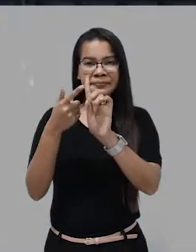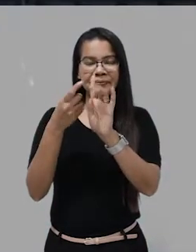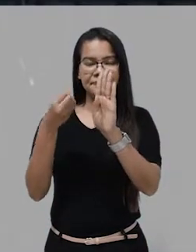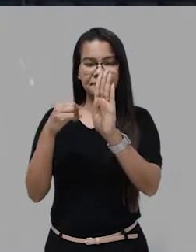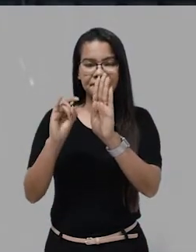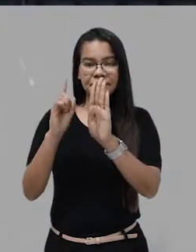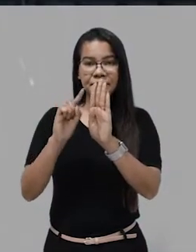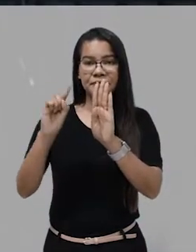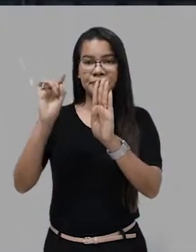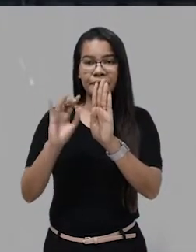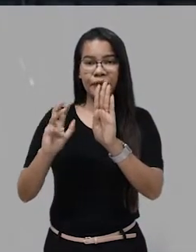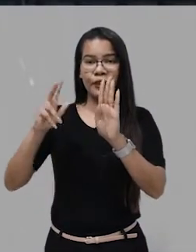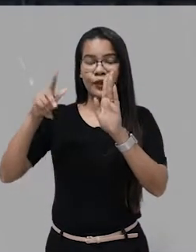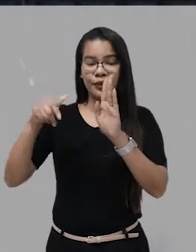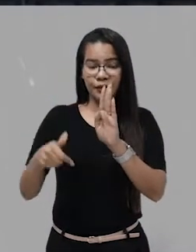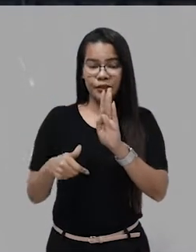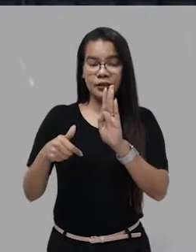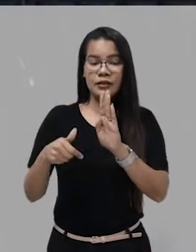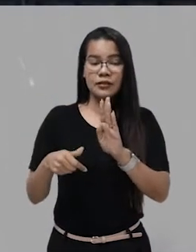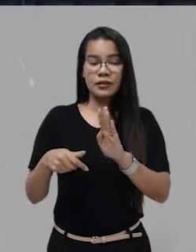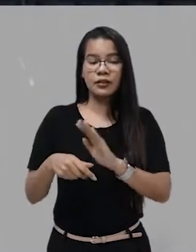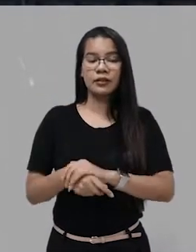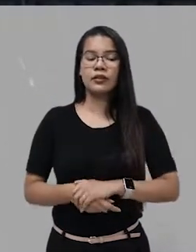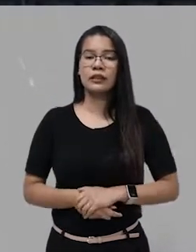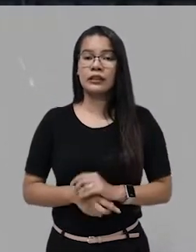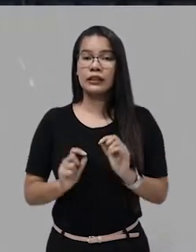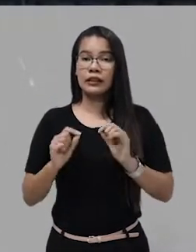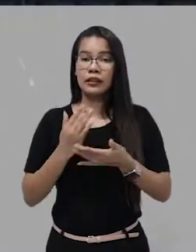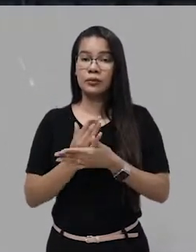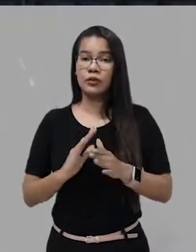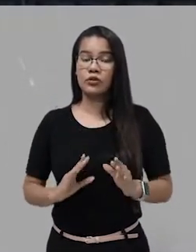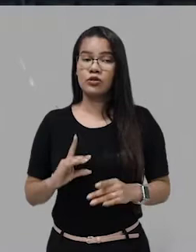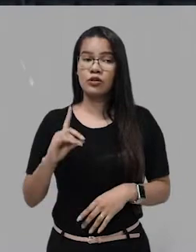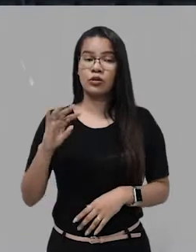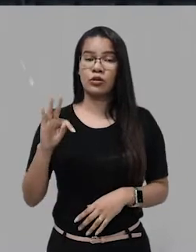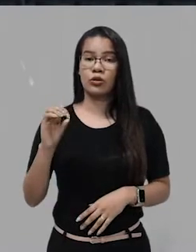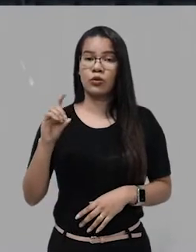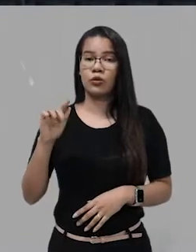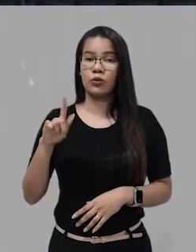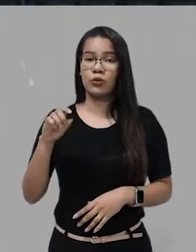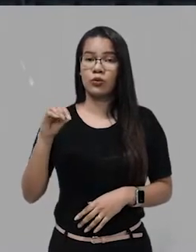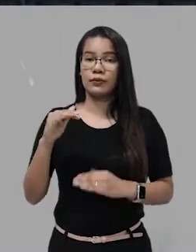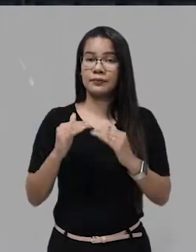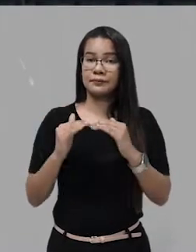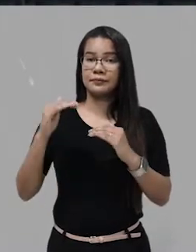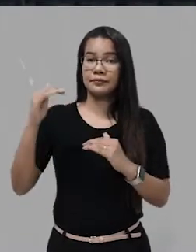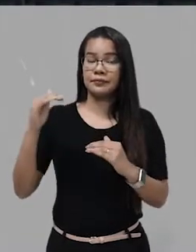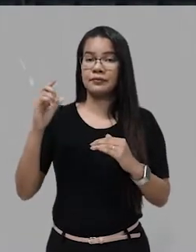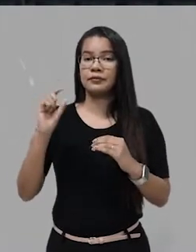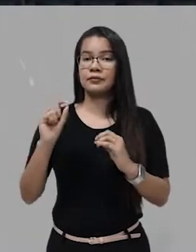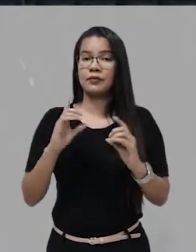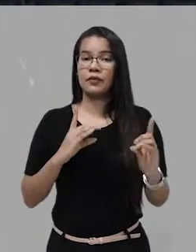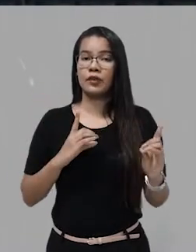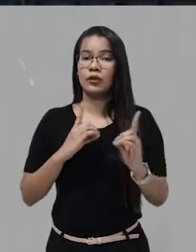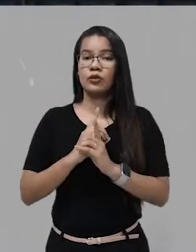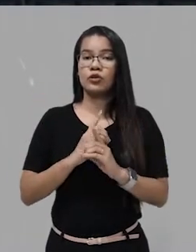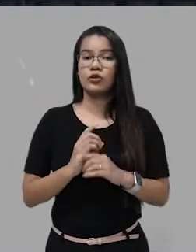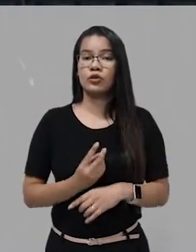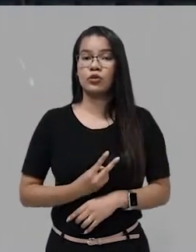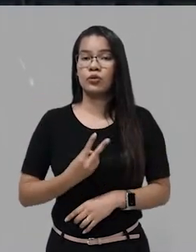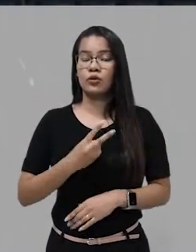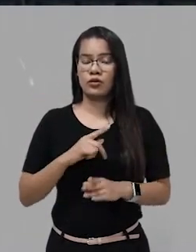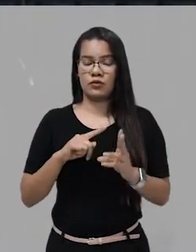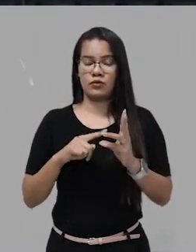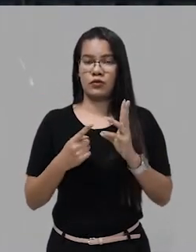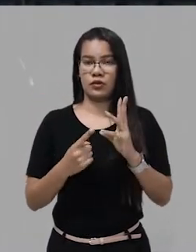as paroxítonas terminadas em ditongo crescente. Ditongo crescente seria o encontro de duas vogais. Aqui, no caso, uma semivogal mais